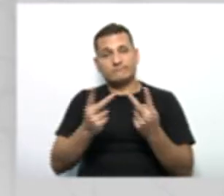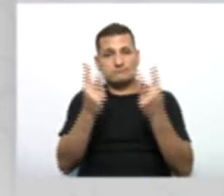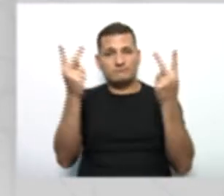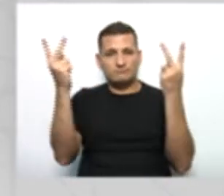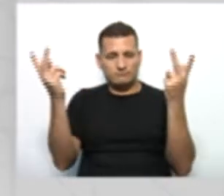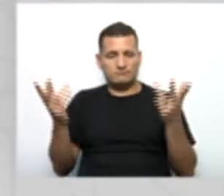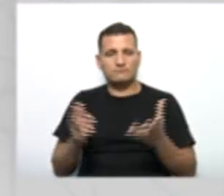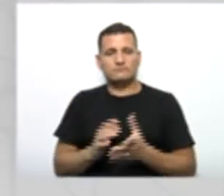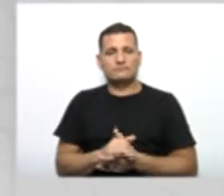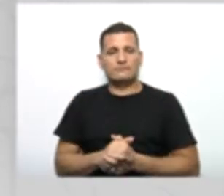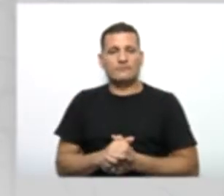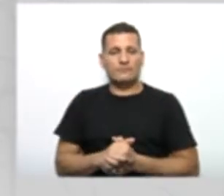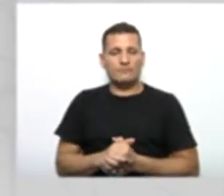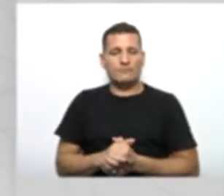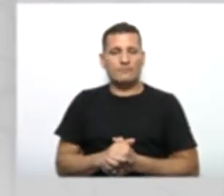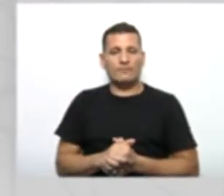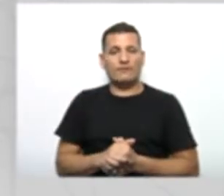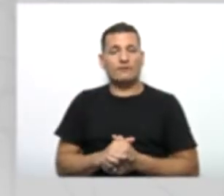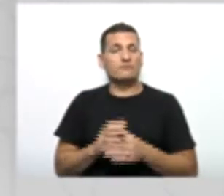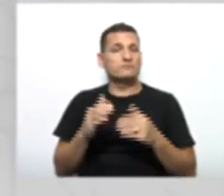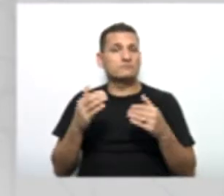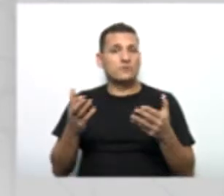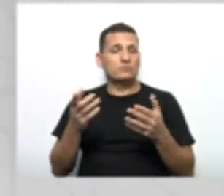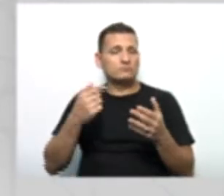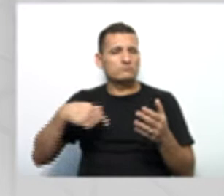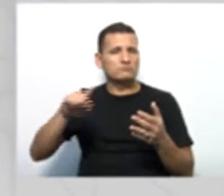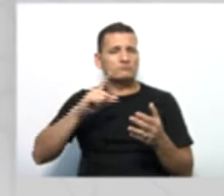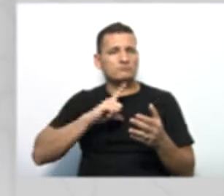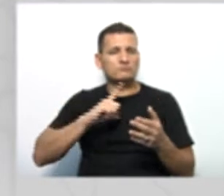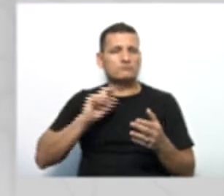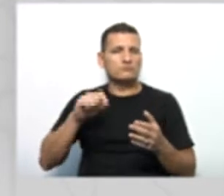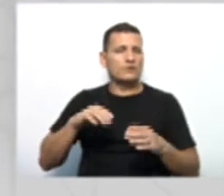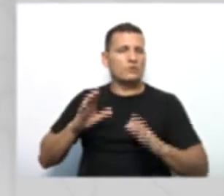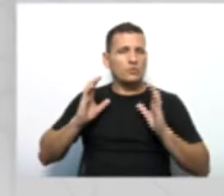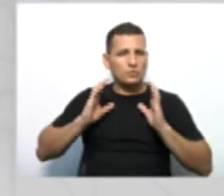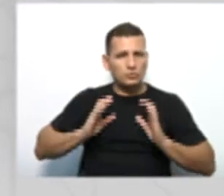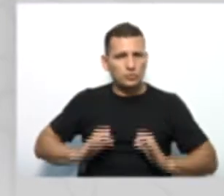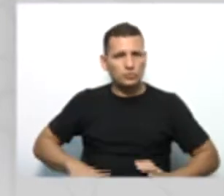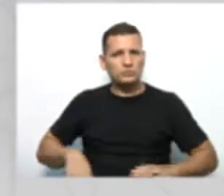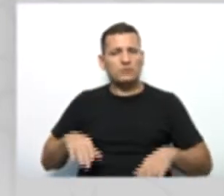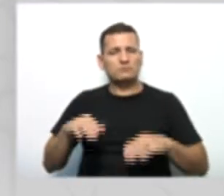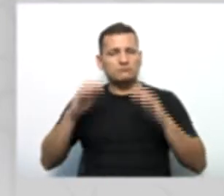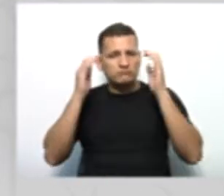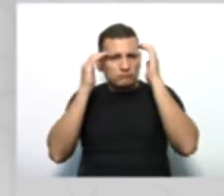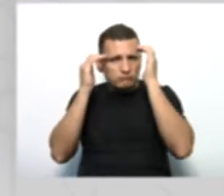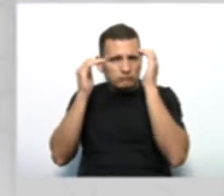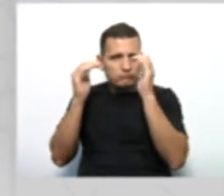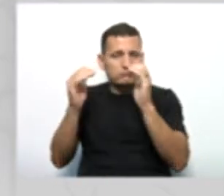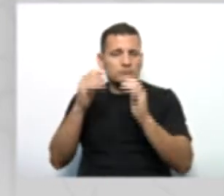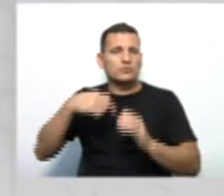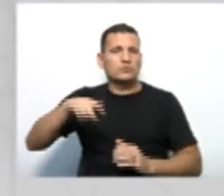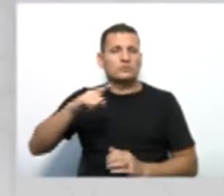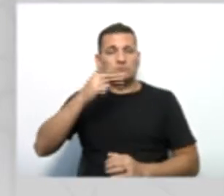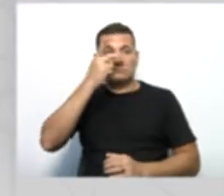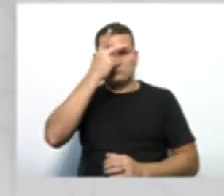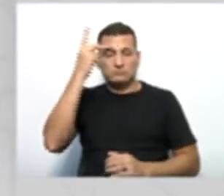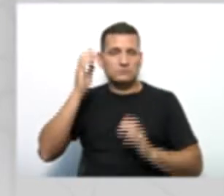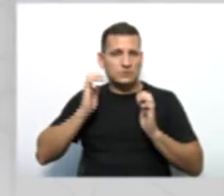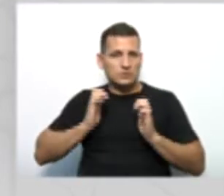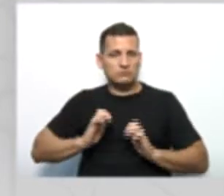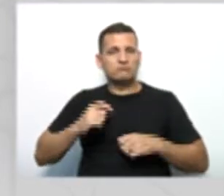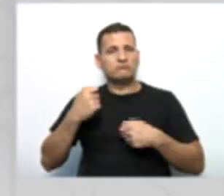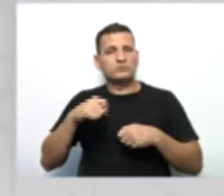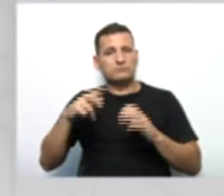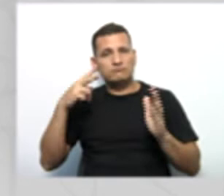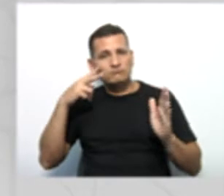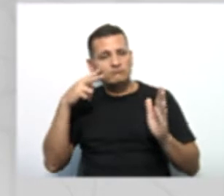citar aqui. Então, para que a gente tenha uma conduta virtuosa, que sejamos pessoas éticas, precisamos observar estes